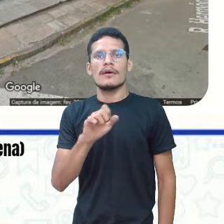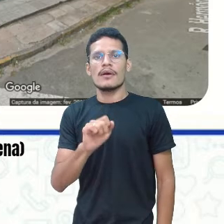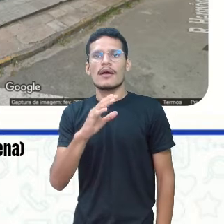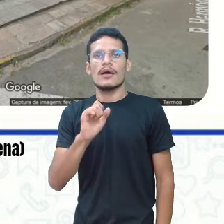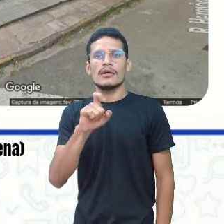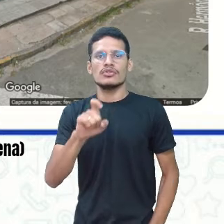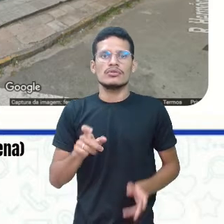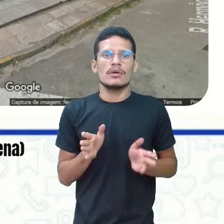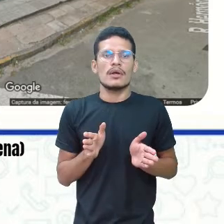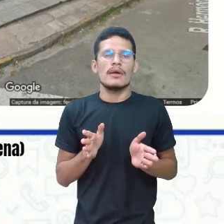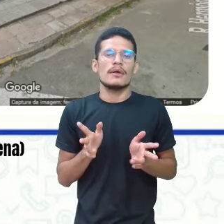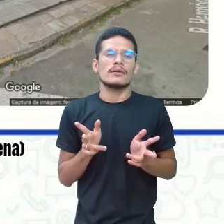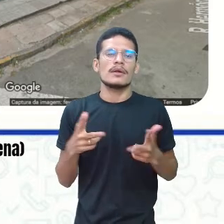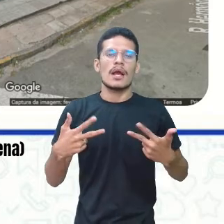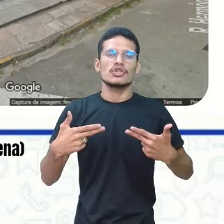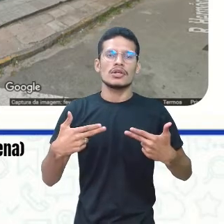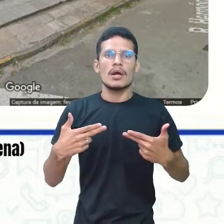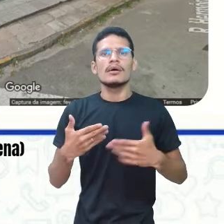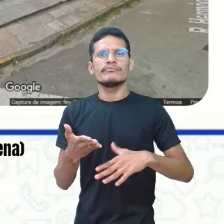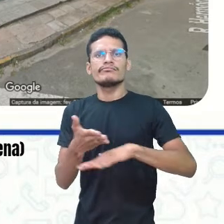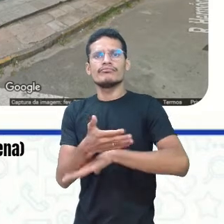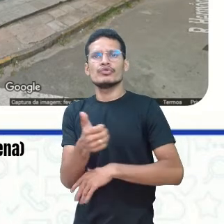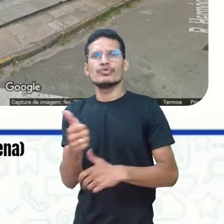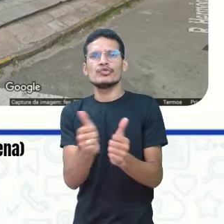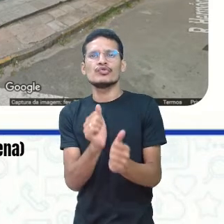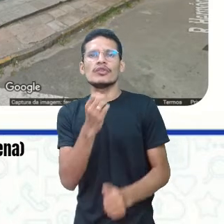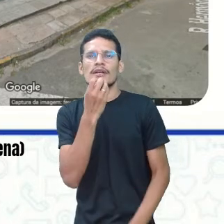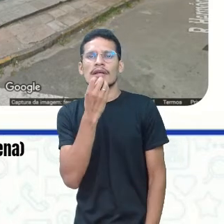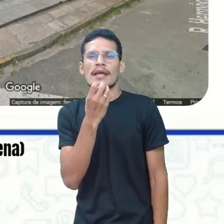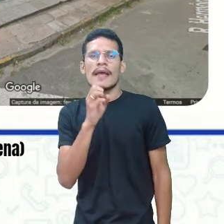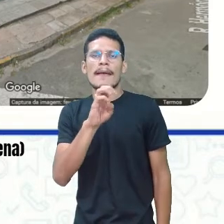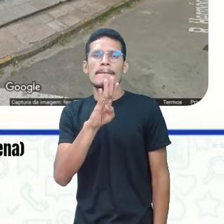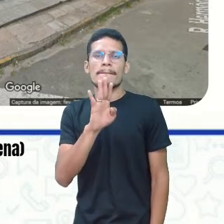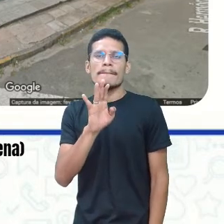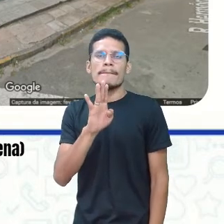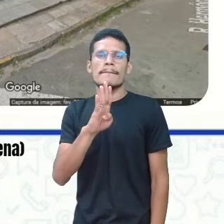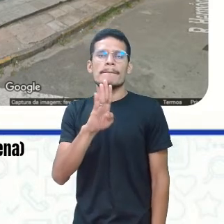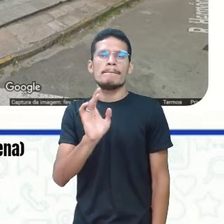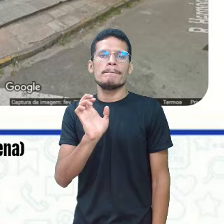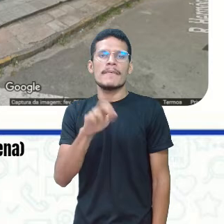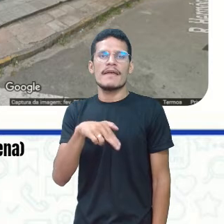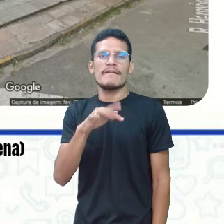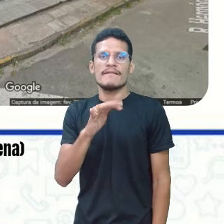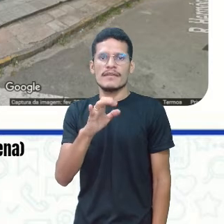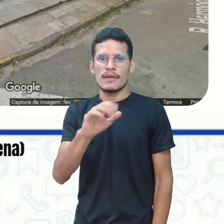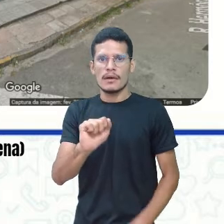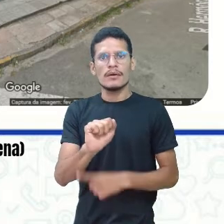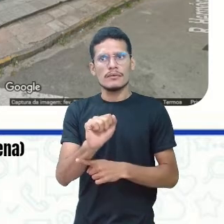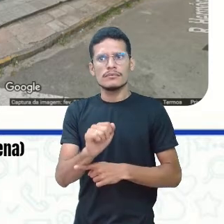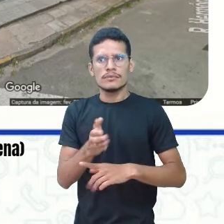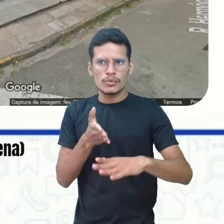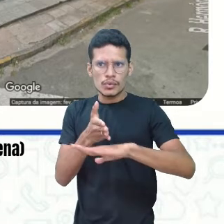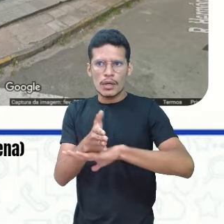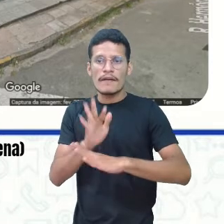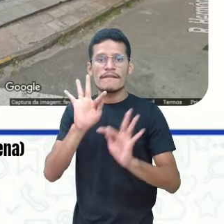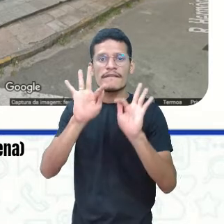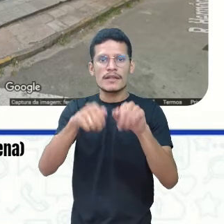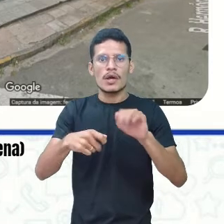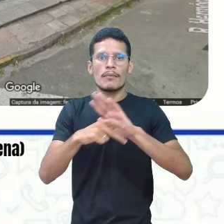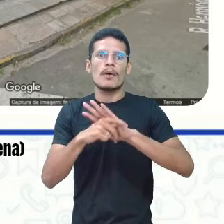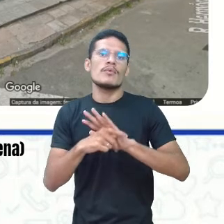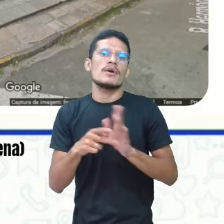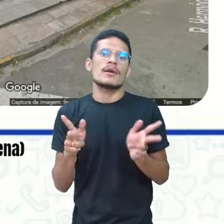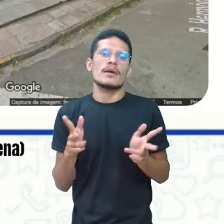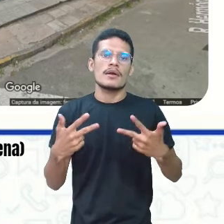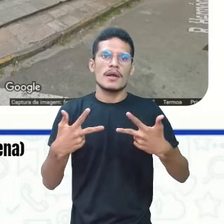Caxangá, pegando, né, para a Rua Benfica, né, indo no sentido da Praça do Derby. Então, quando você passa ali no final da Caxangá, local